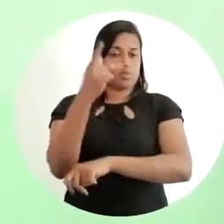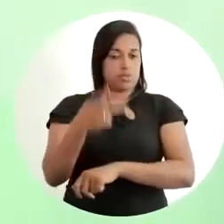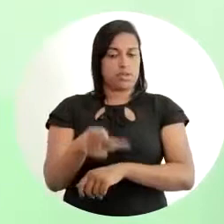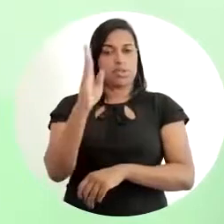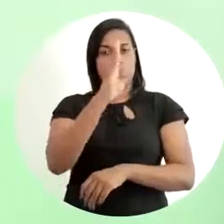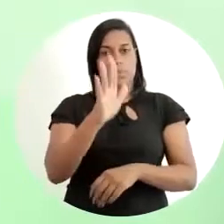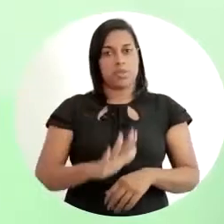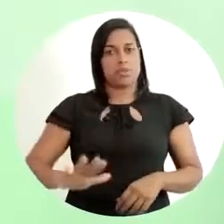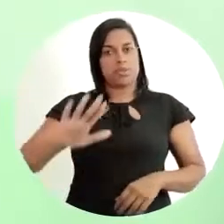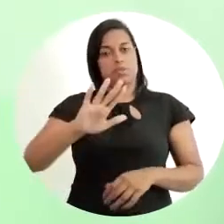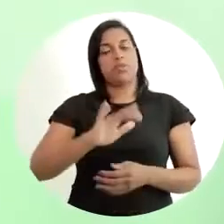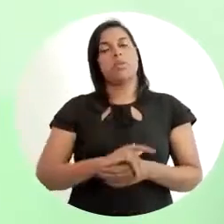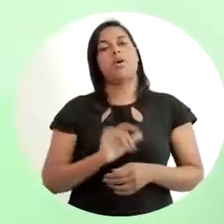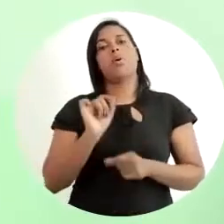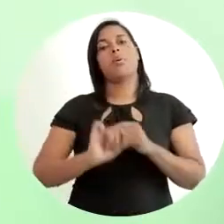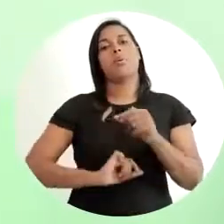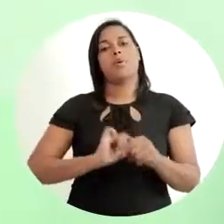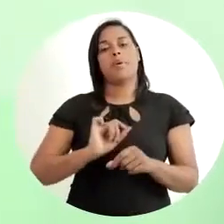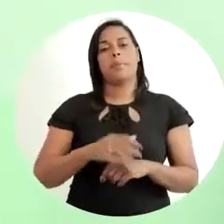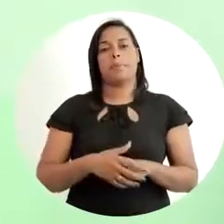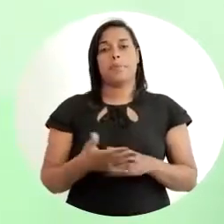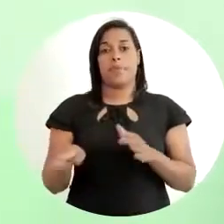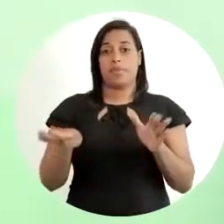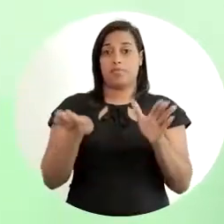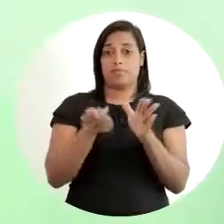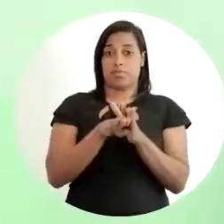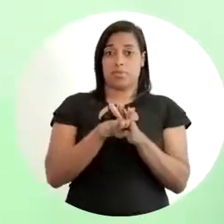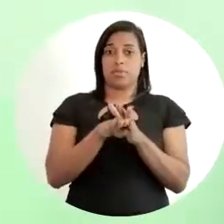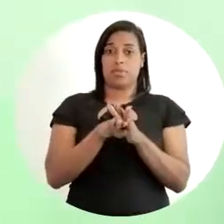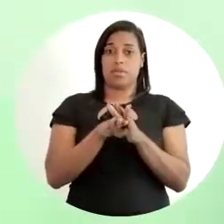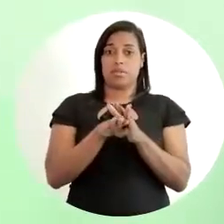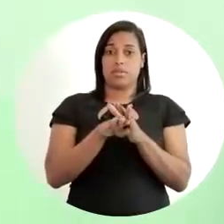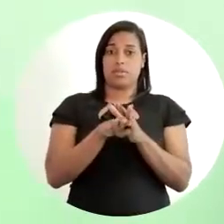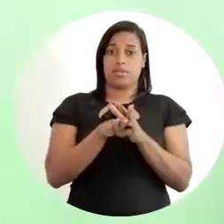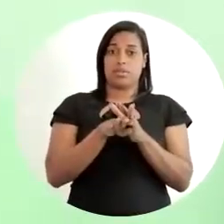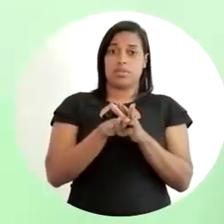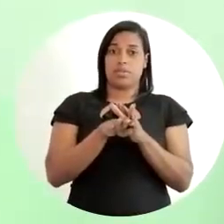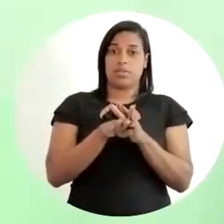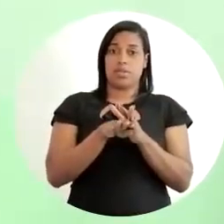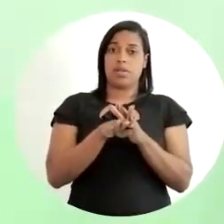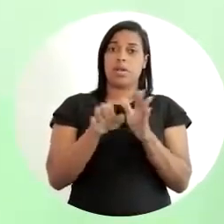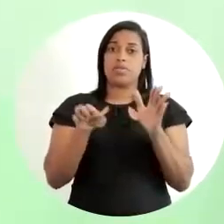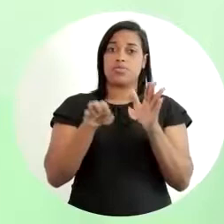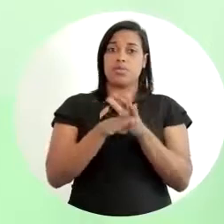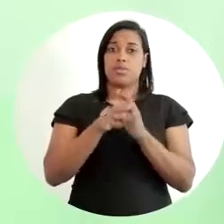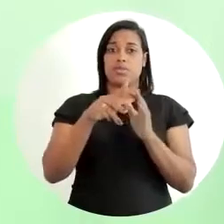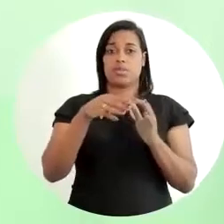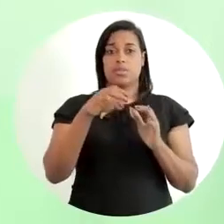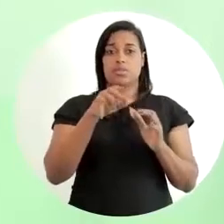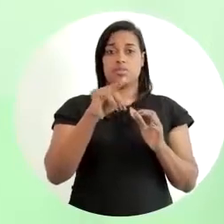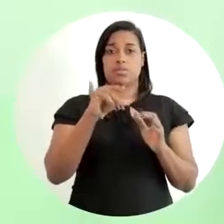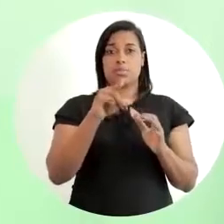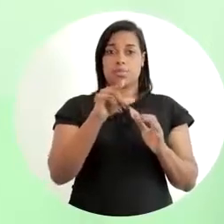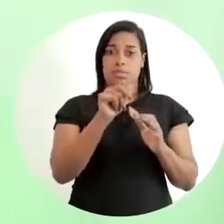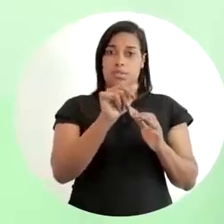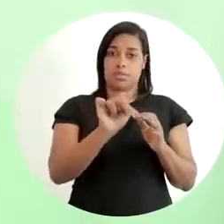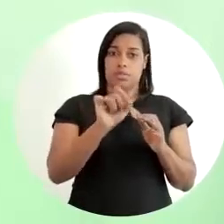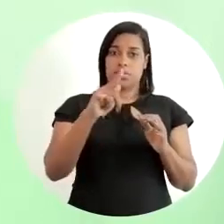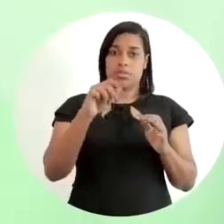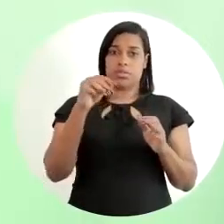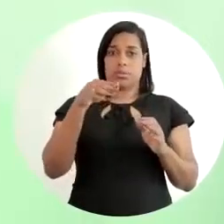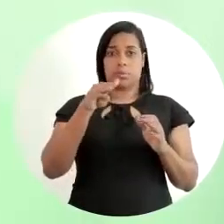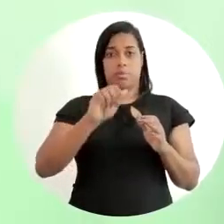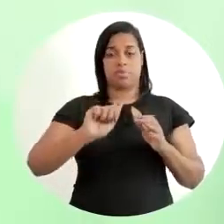pedagógicas aqui no Brasil compreende-se a chegada das medidas de Pombal aqui no